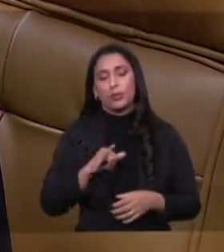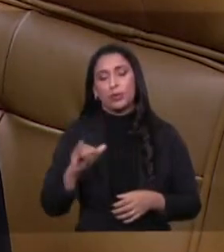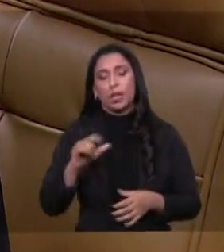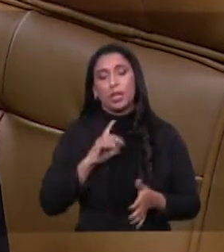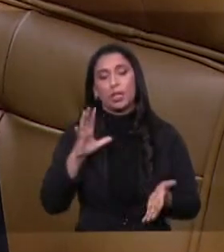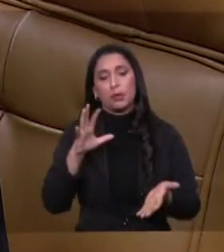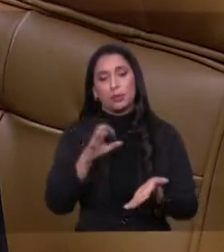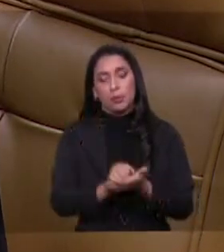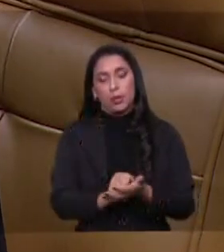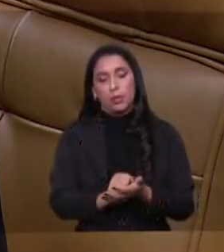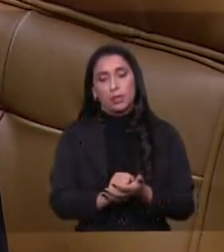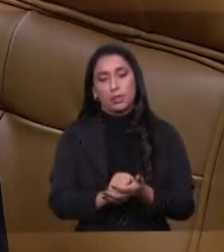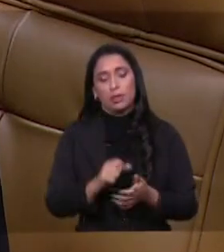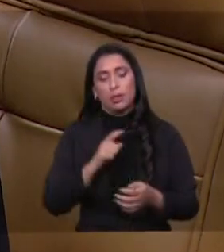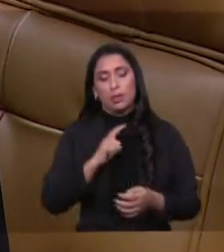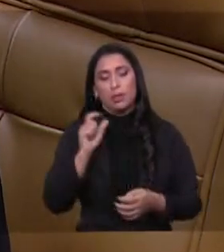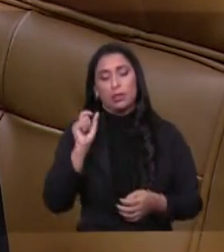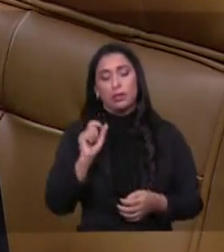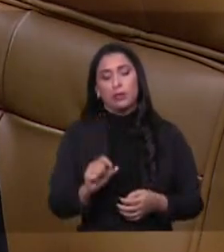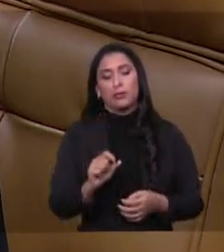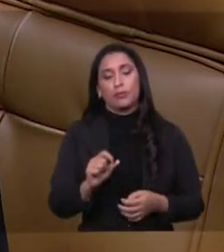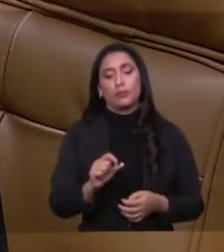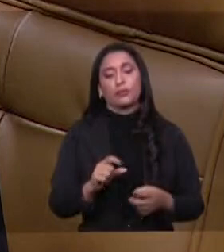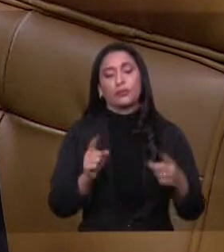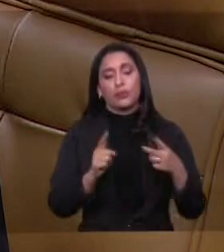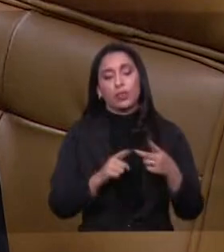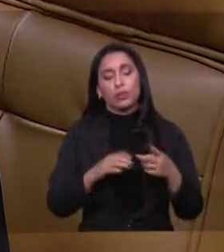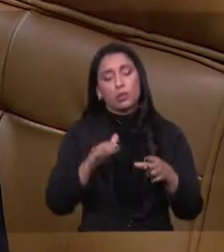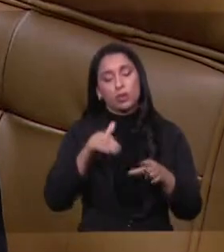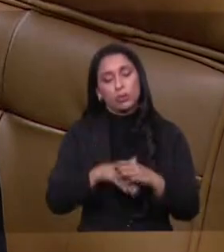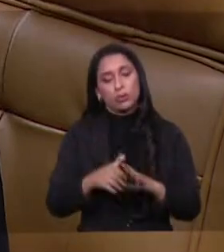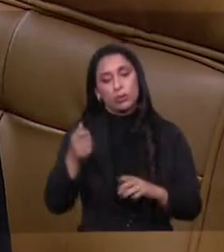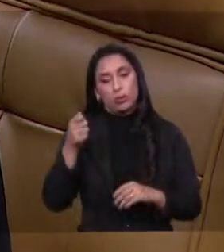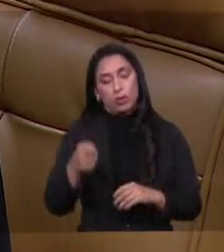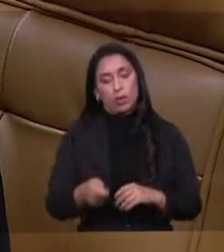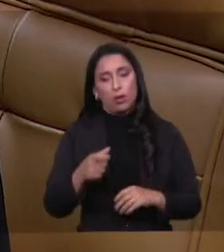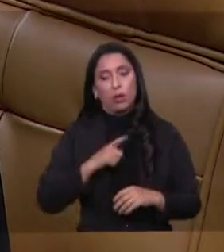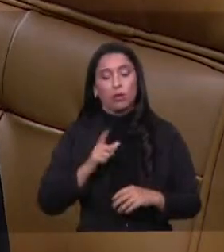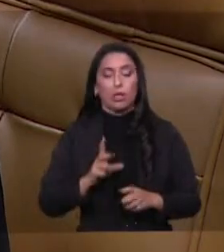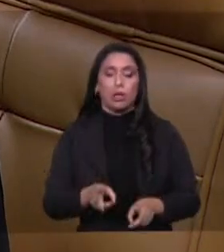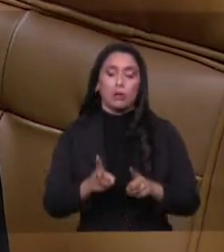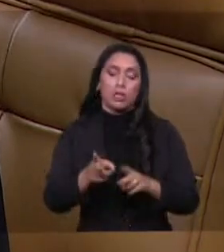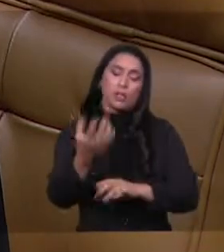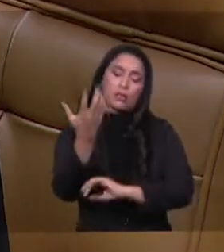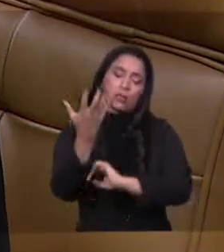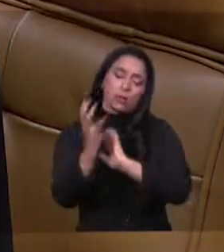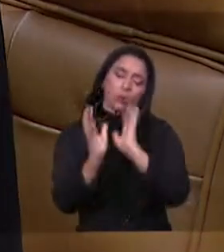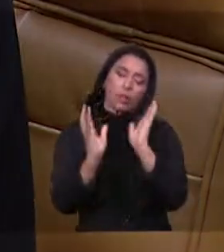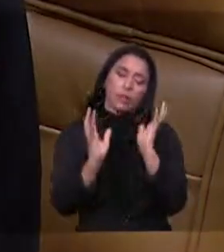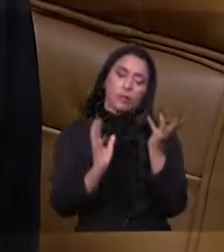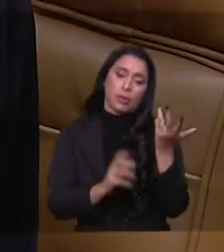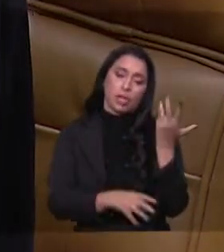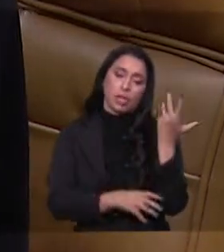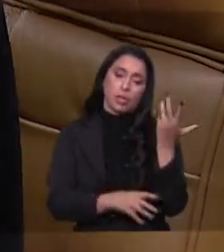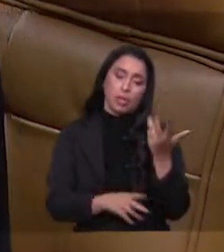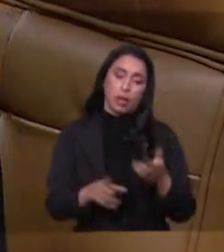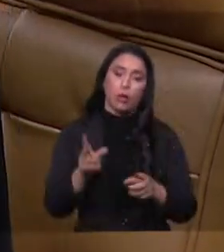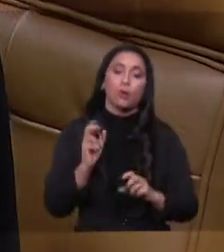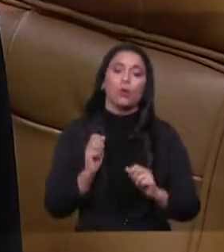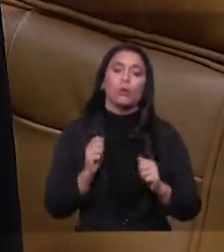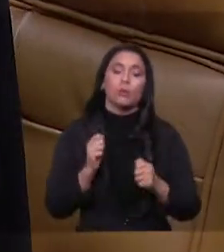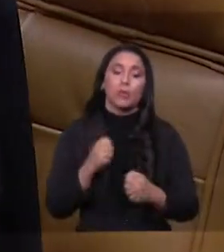da posse. O segundo fundamento do acordo impugnado, de que a preservação ambiental constituiria fundamento